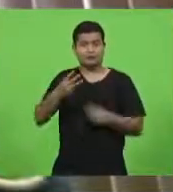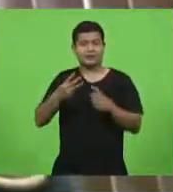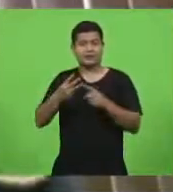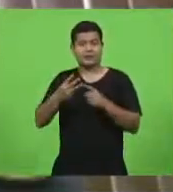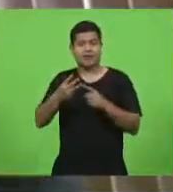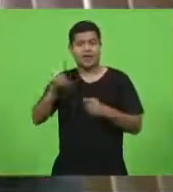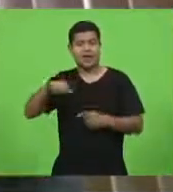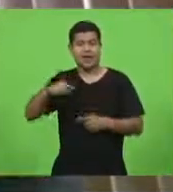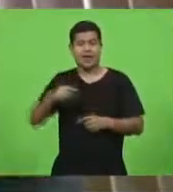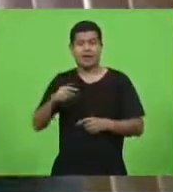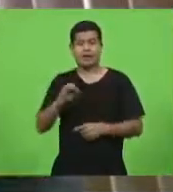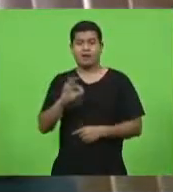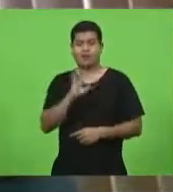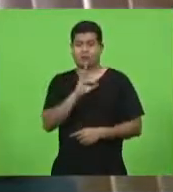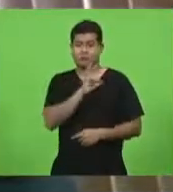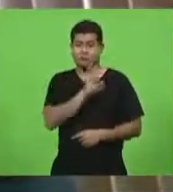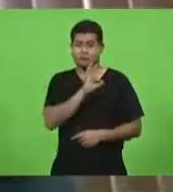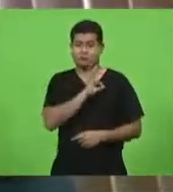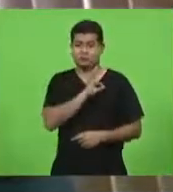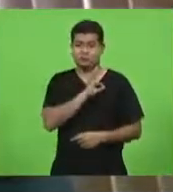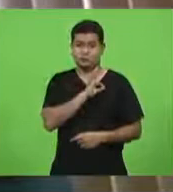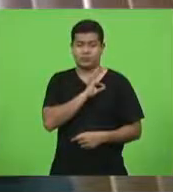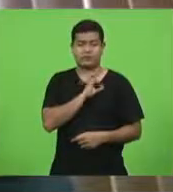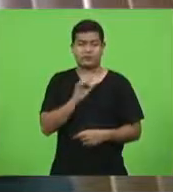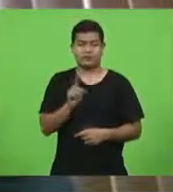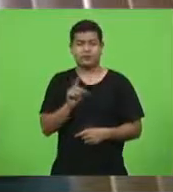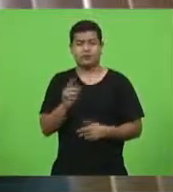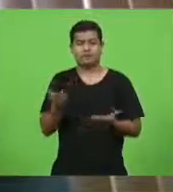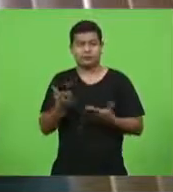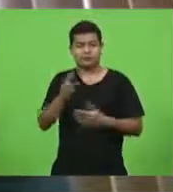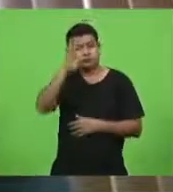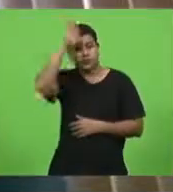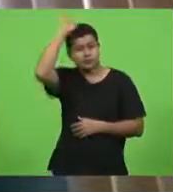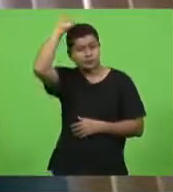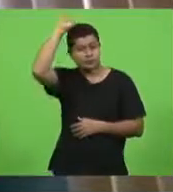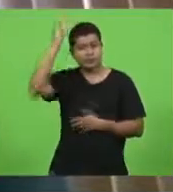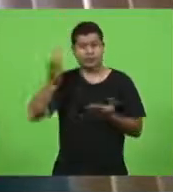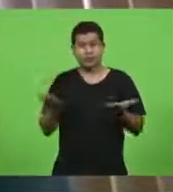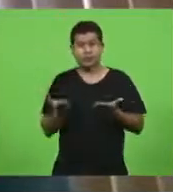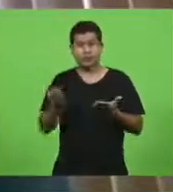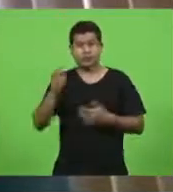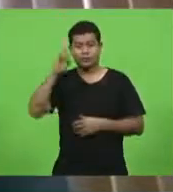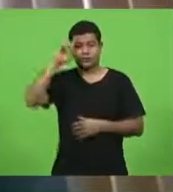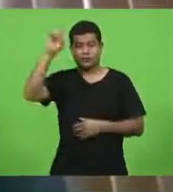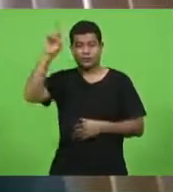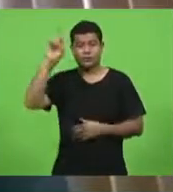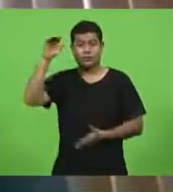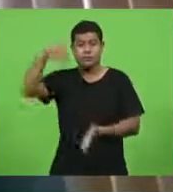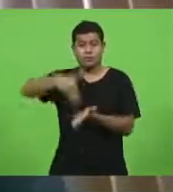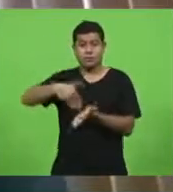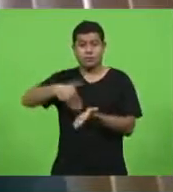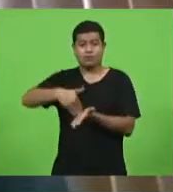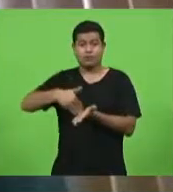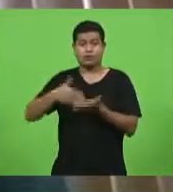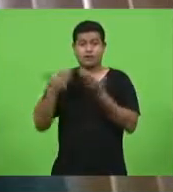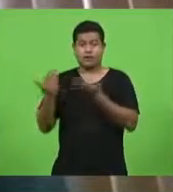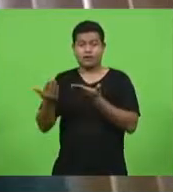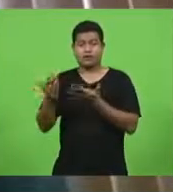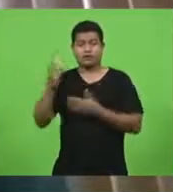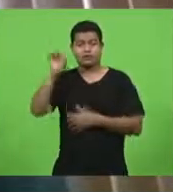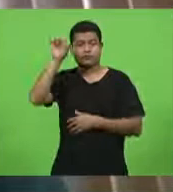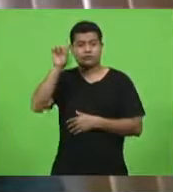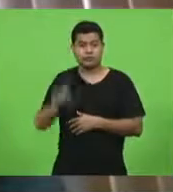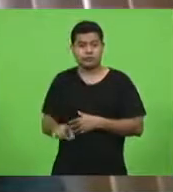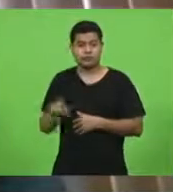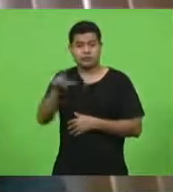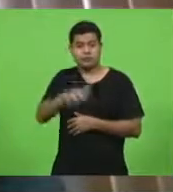Polícia Militar, do Corpo de Bombeiros Militar, ser o presidente do colegiado. No último ano, ao diretor-geral do IGP,